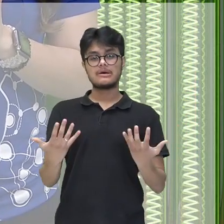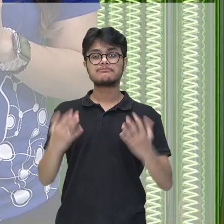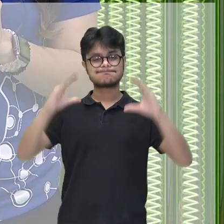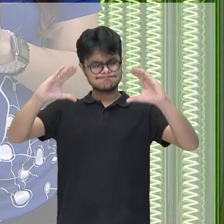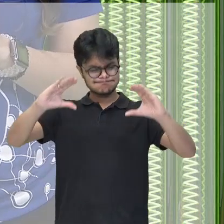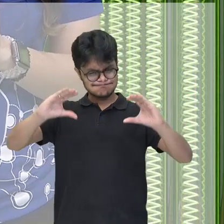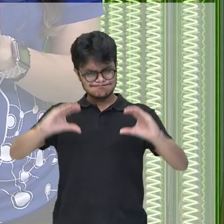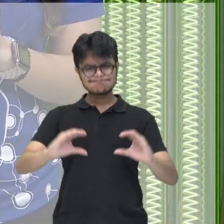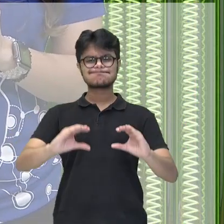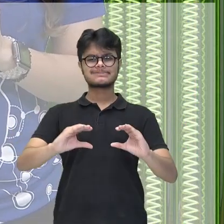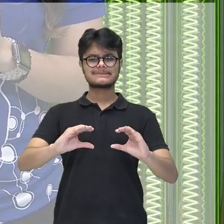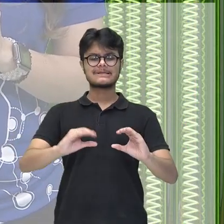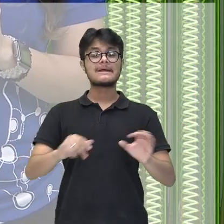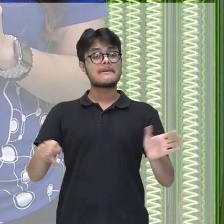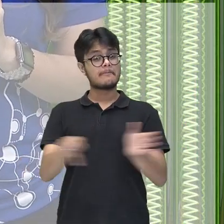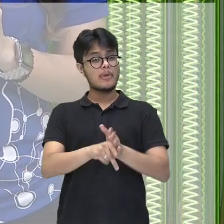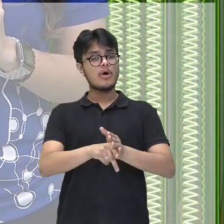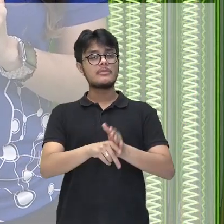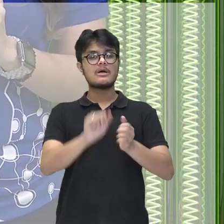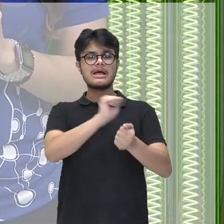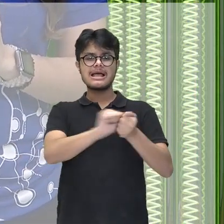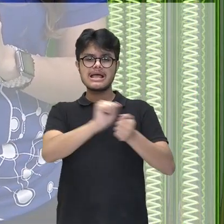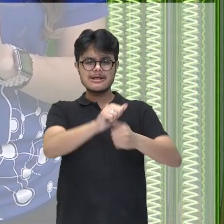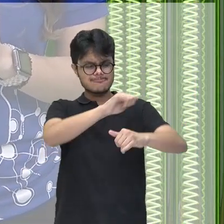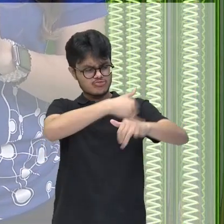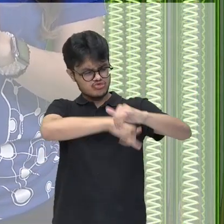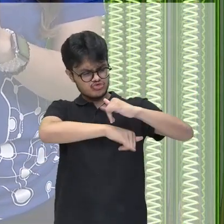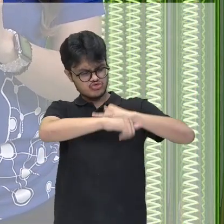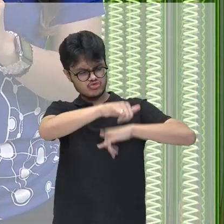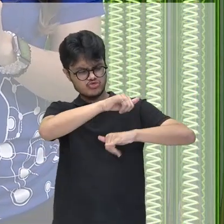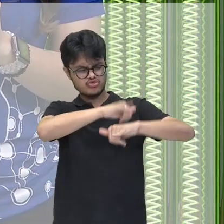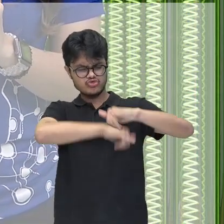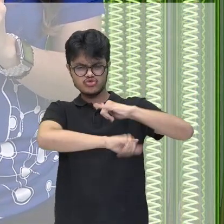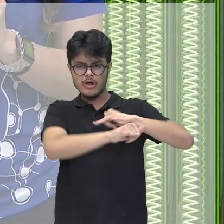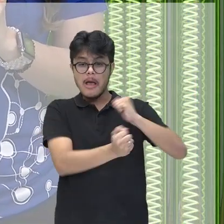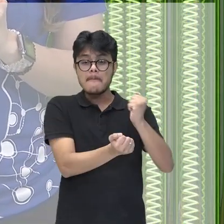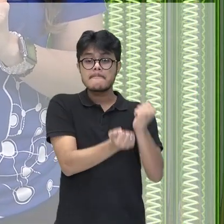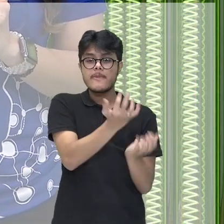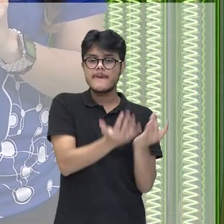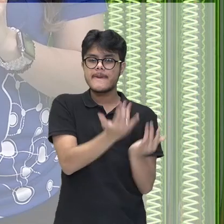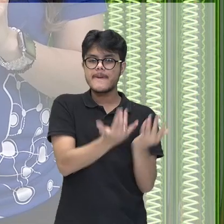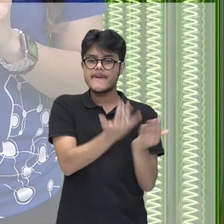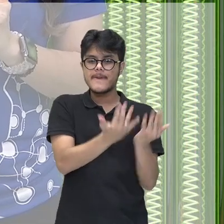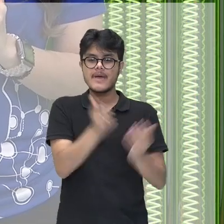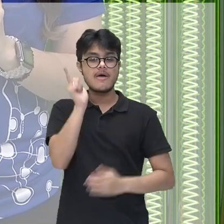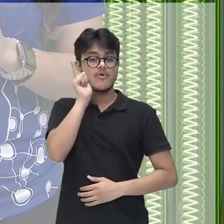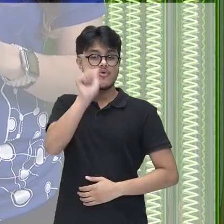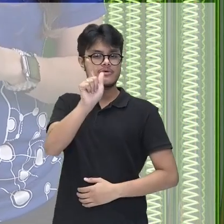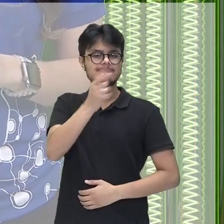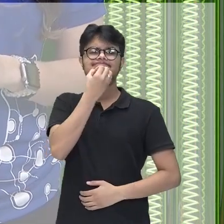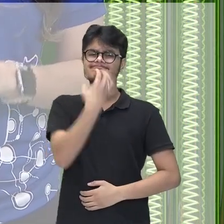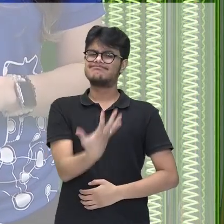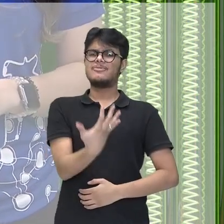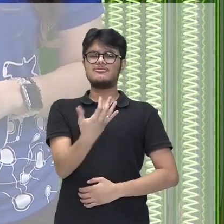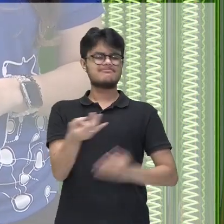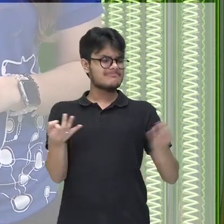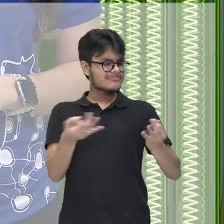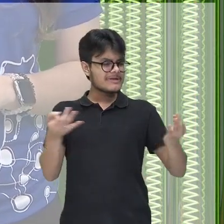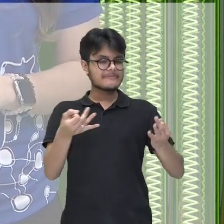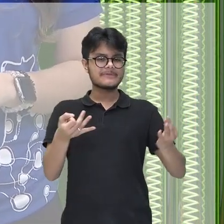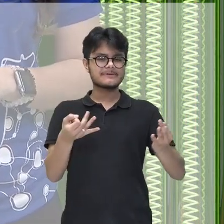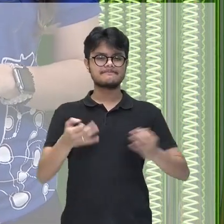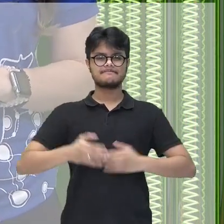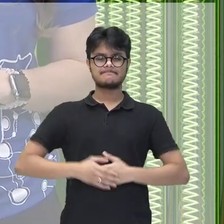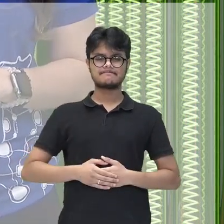essa propriedade do carvão, que é a produção do calor, que vai dizer o quanto de qualidade que aquele